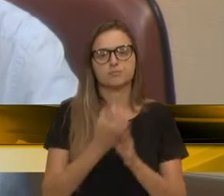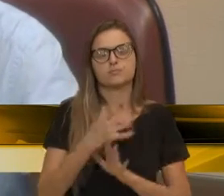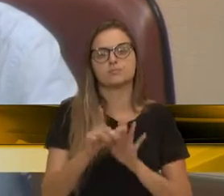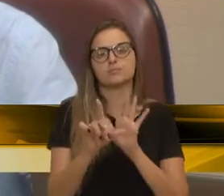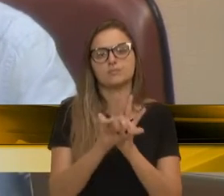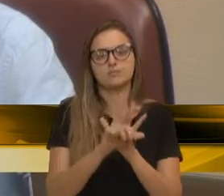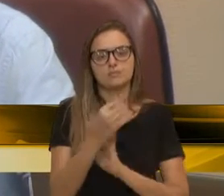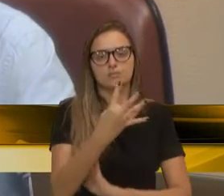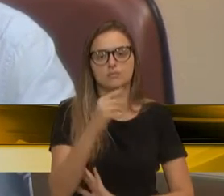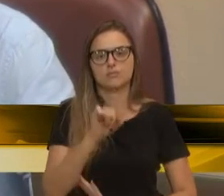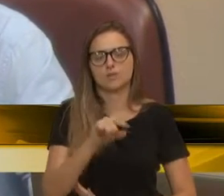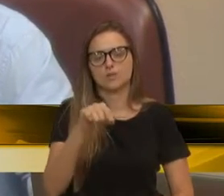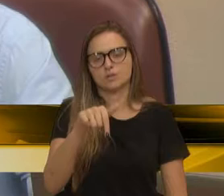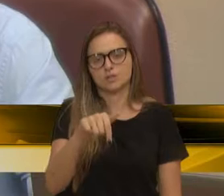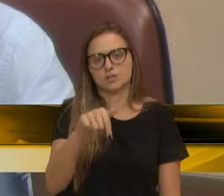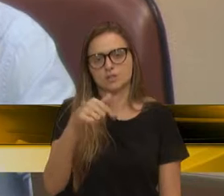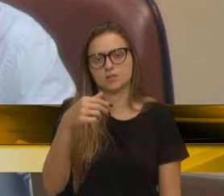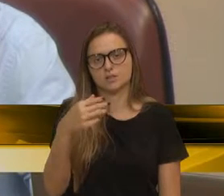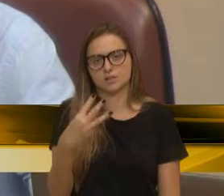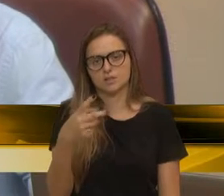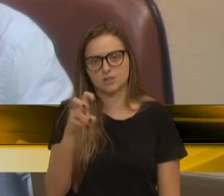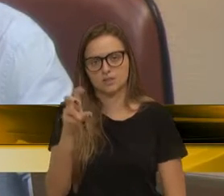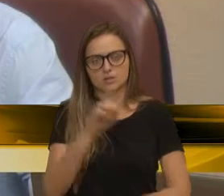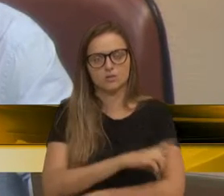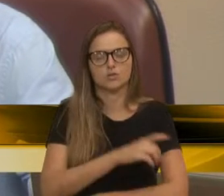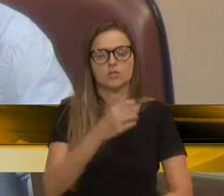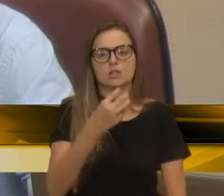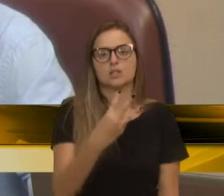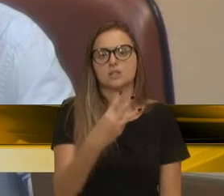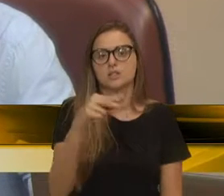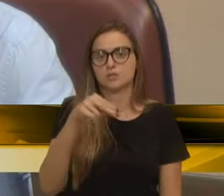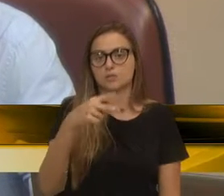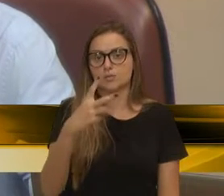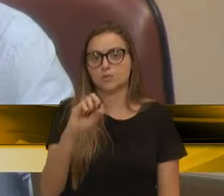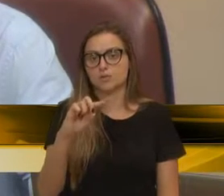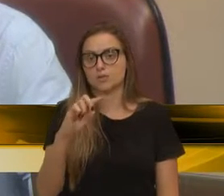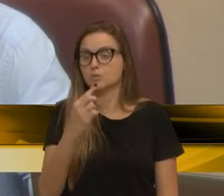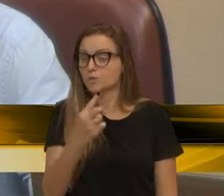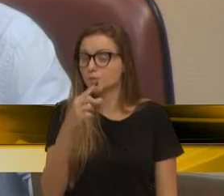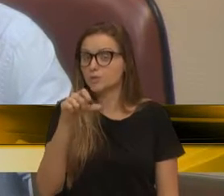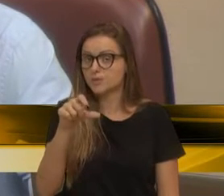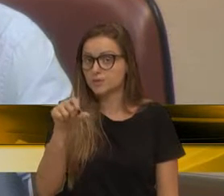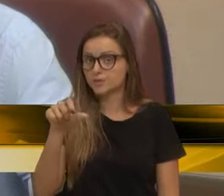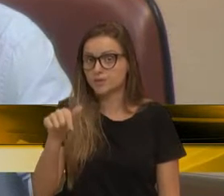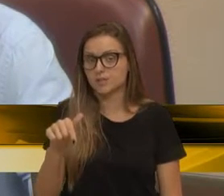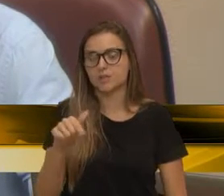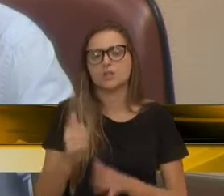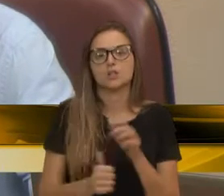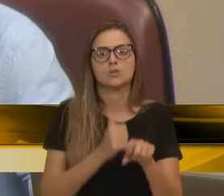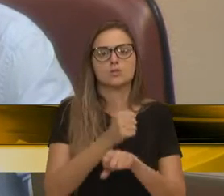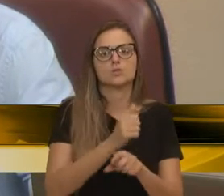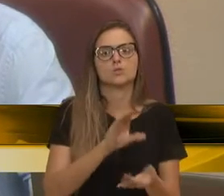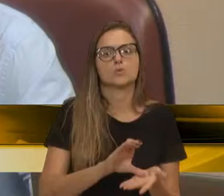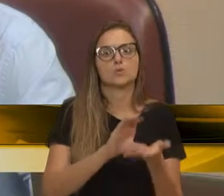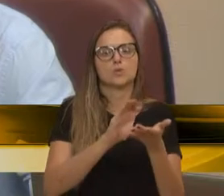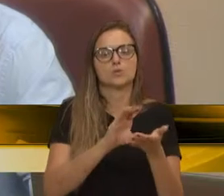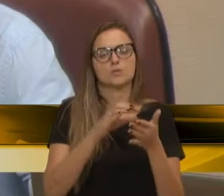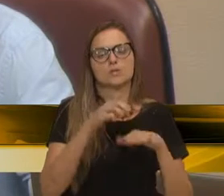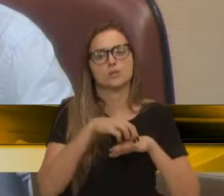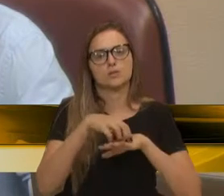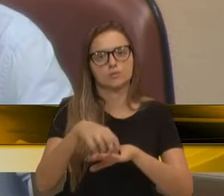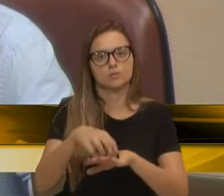número 4.735 de 3 de novembro de 97 em substituição ao conselho municipal de transportes